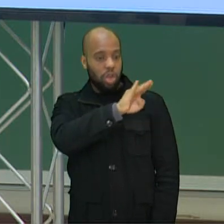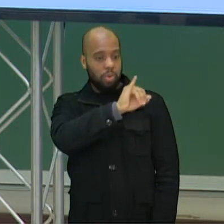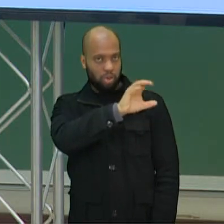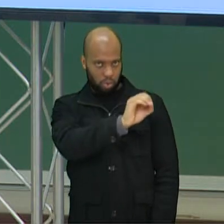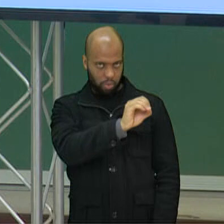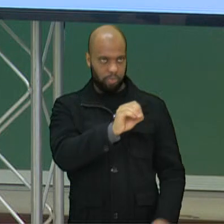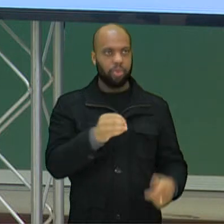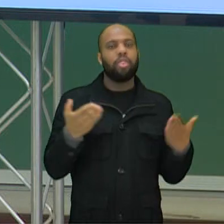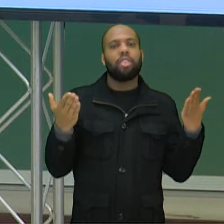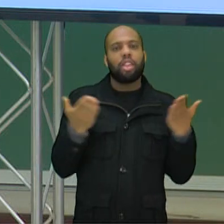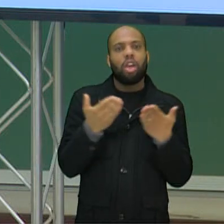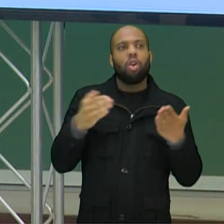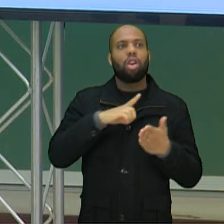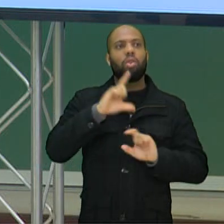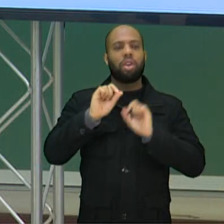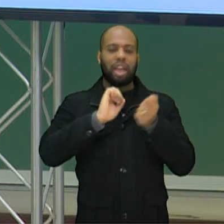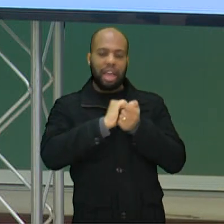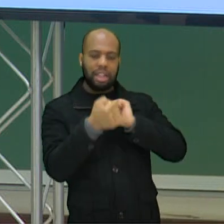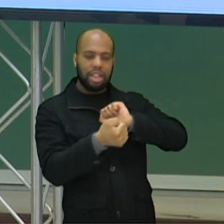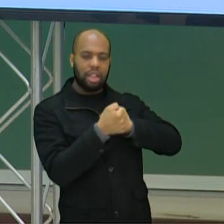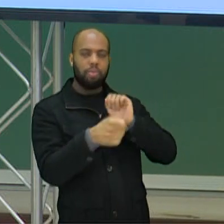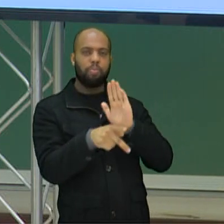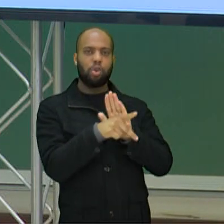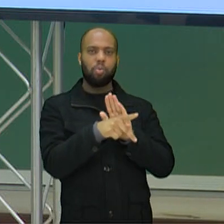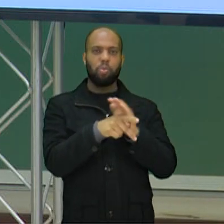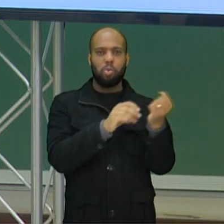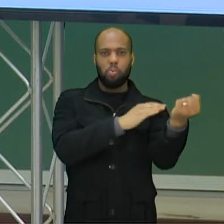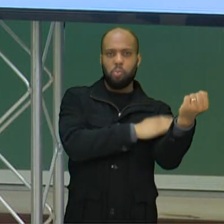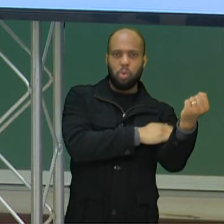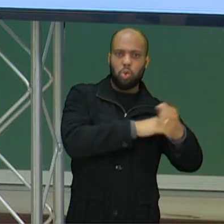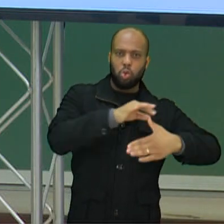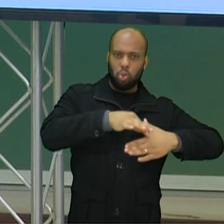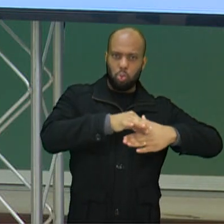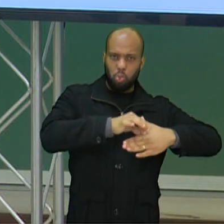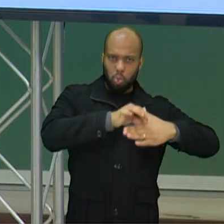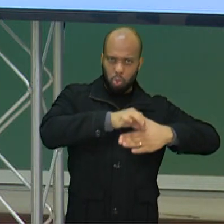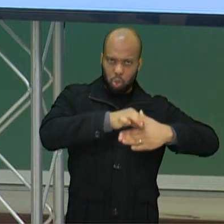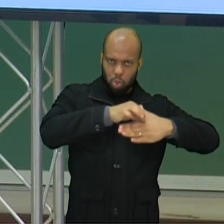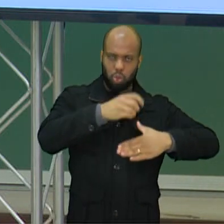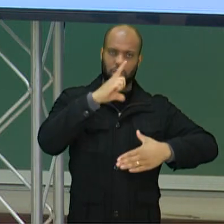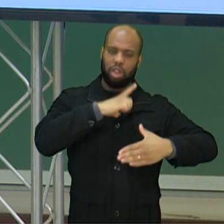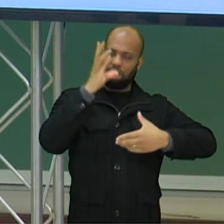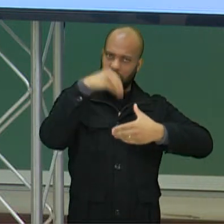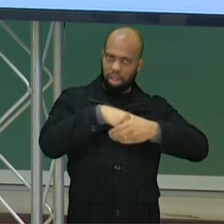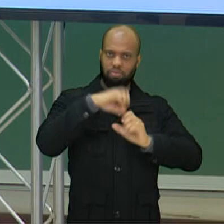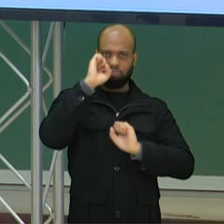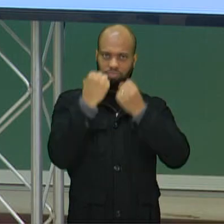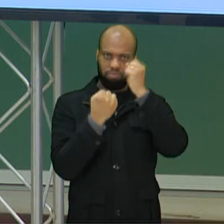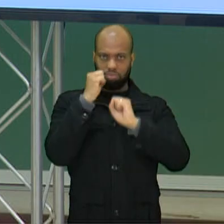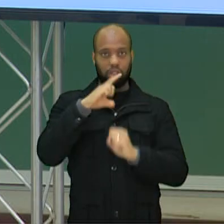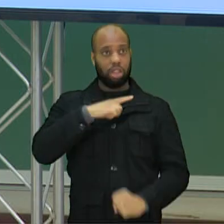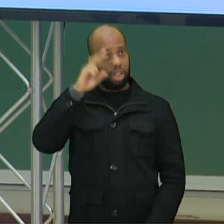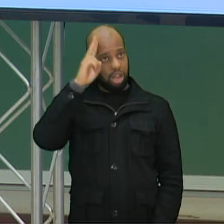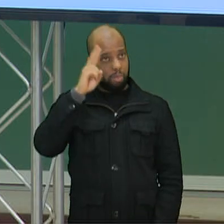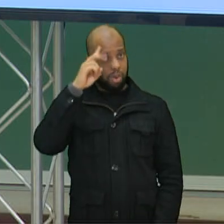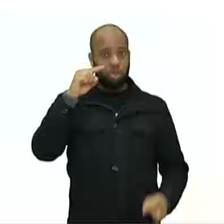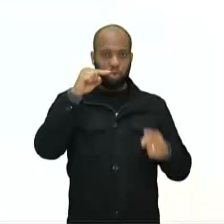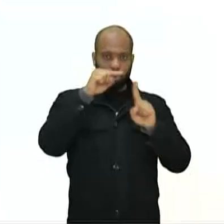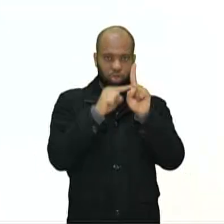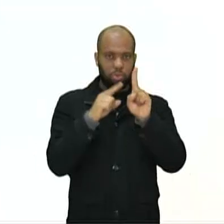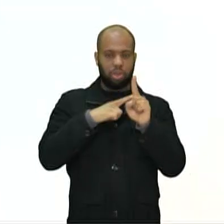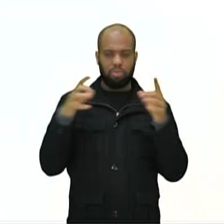Aí falamos agora sobre adaptações musculares durante a prática de exercícios físicos. Vamos relembrar então os tipos de